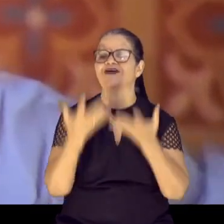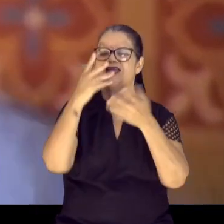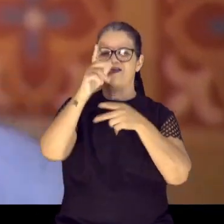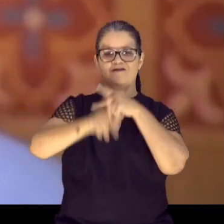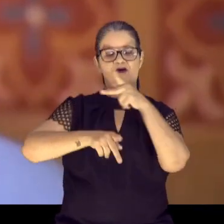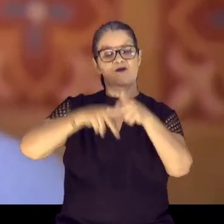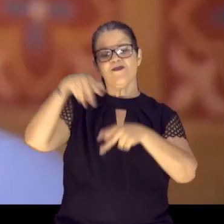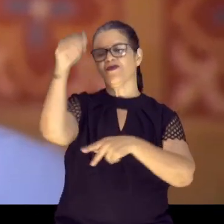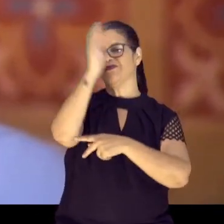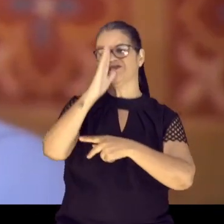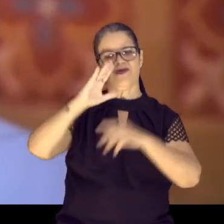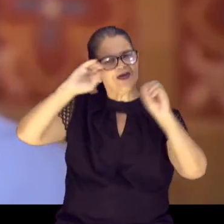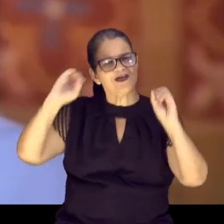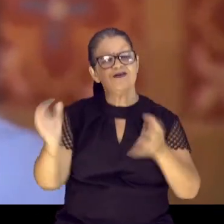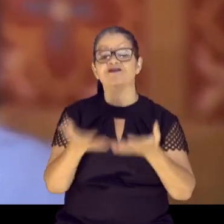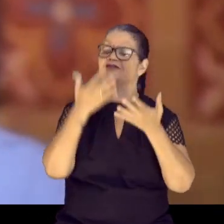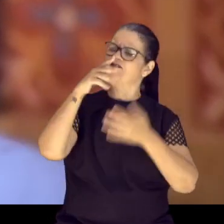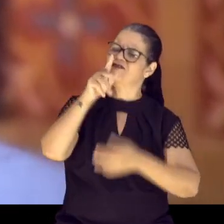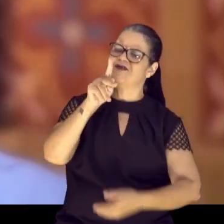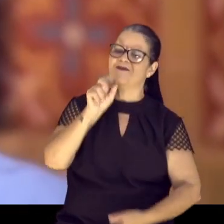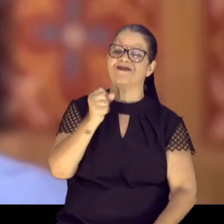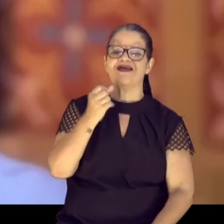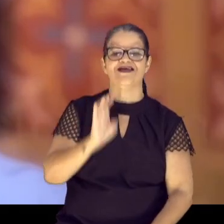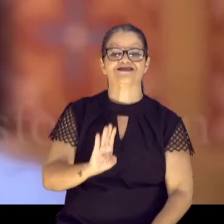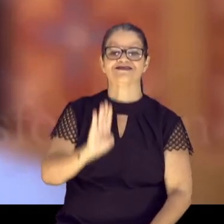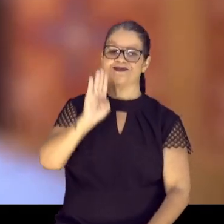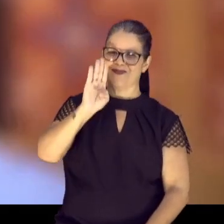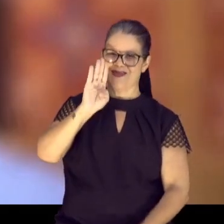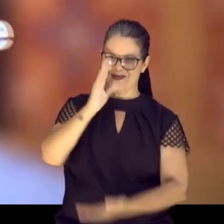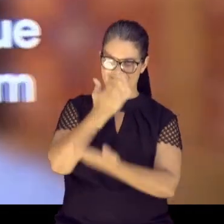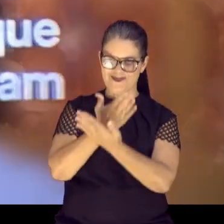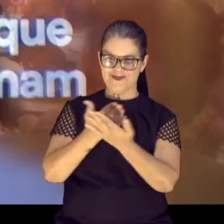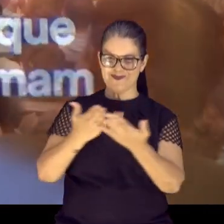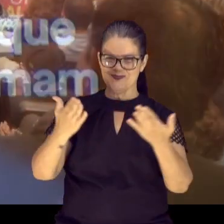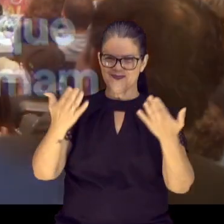brasileiro e viva o PSB!